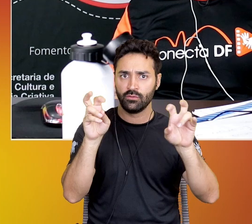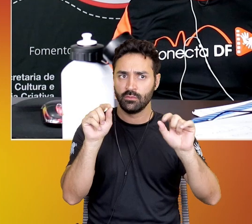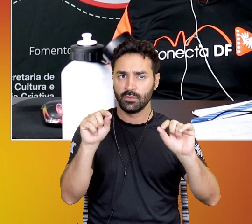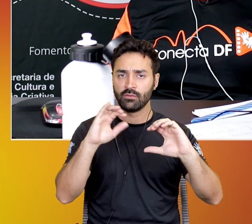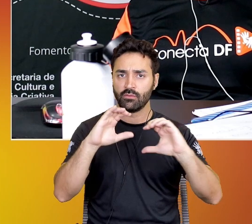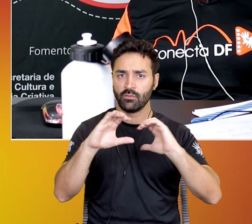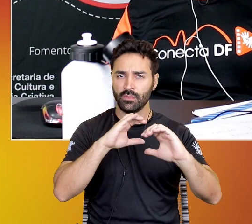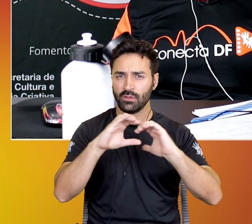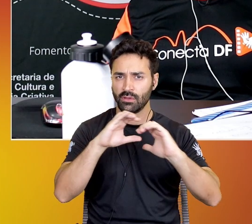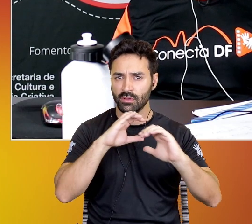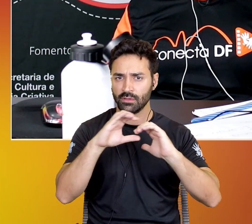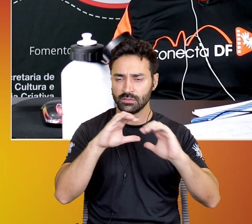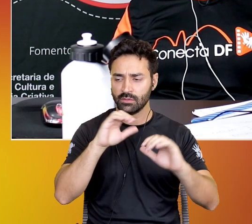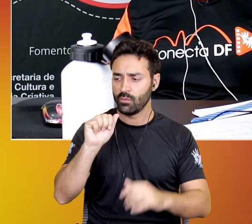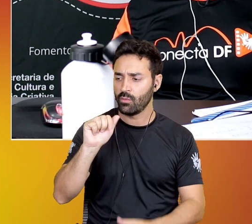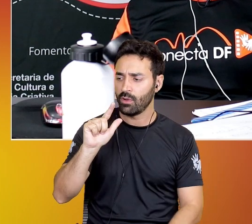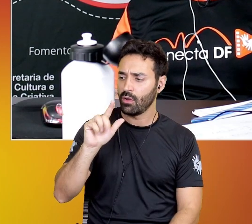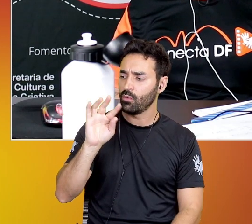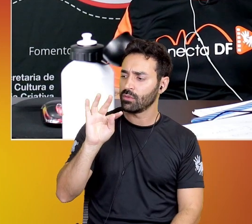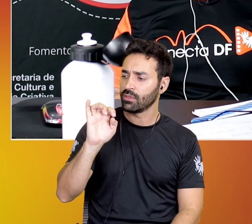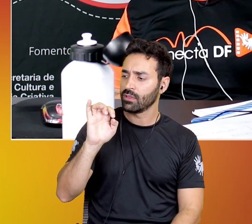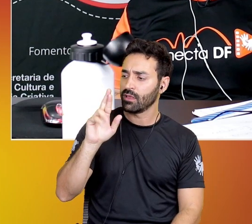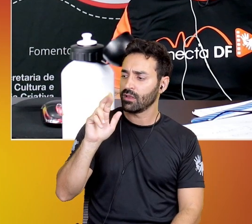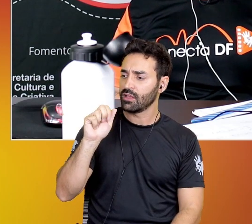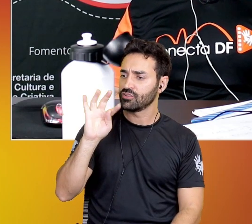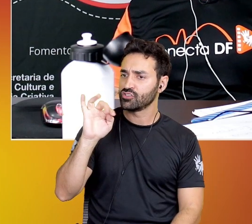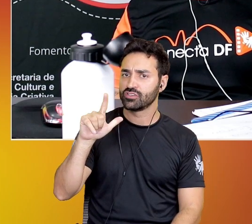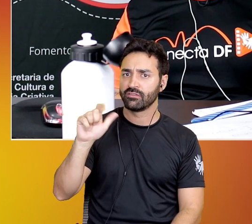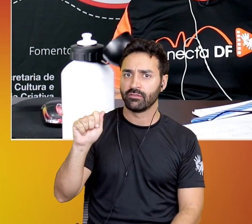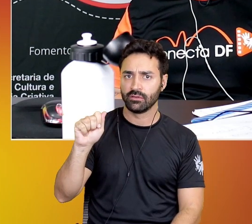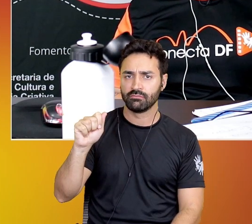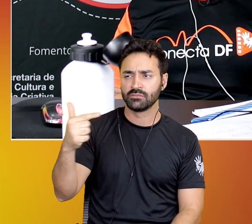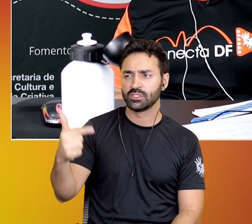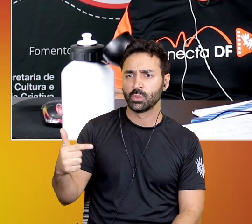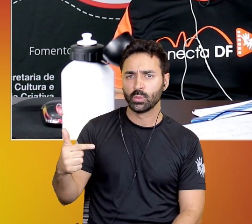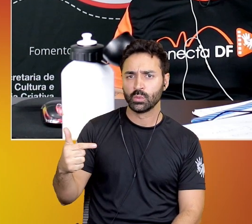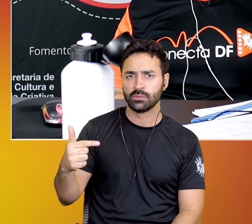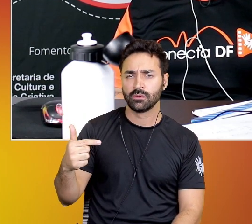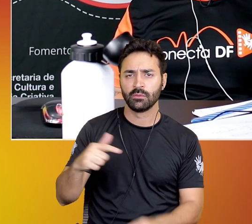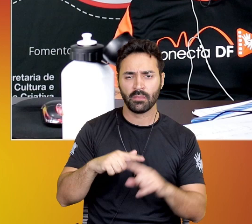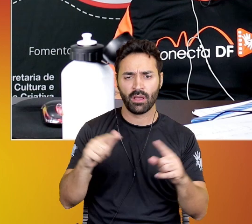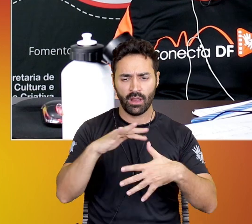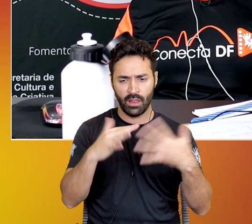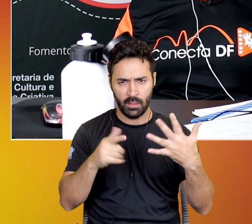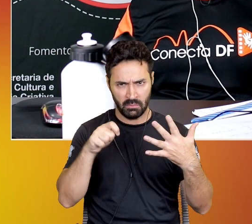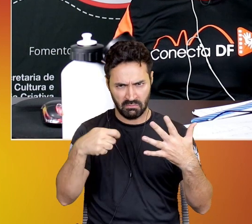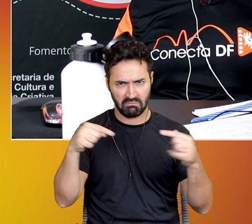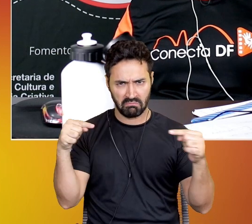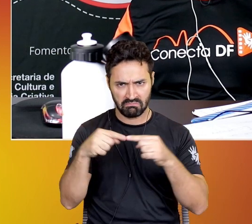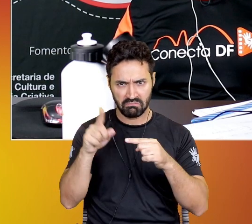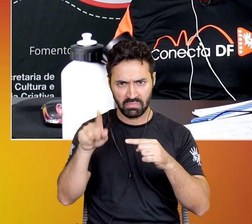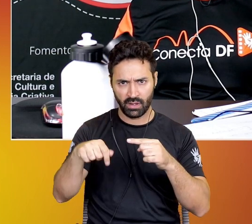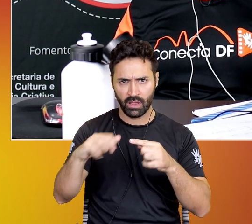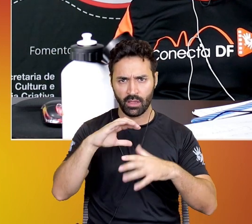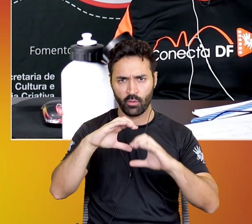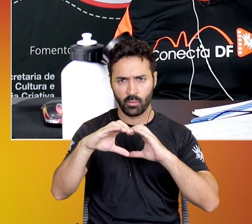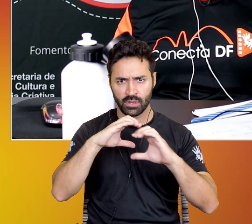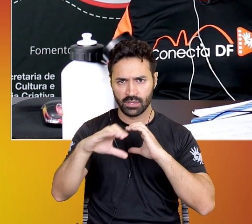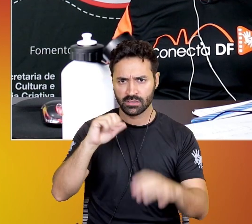comunicação alternativa, né? Aí eu queria saber se a Libras, ela se enquadra nessa comunicação